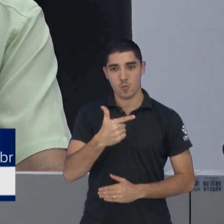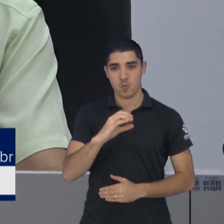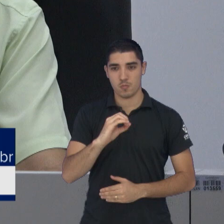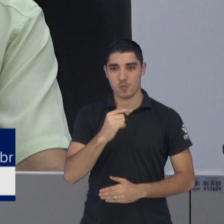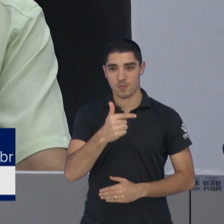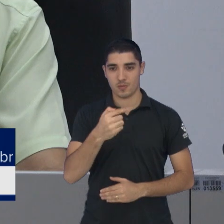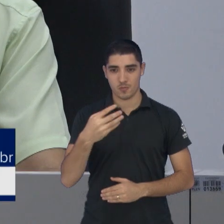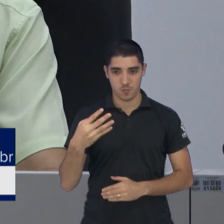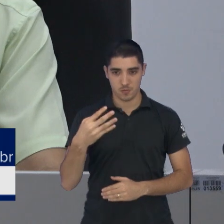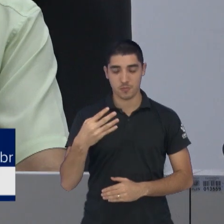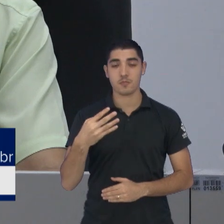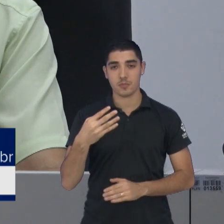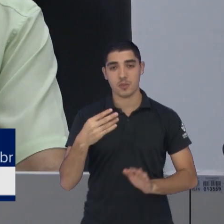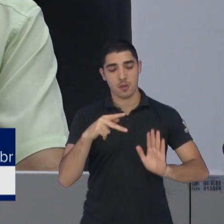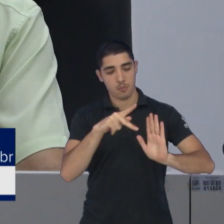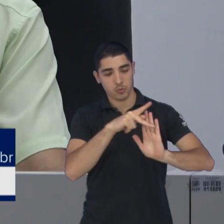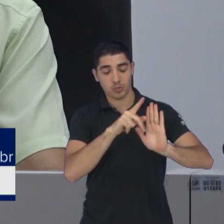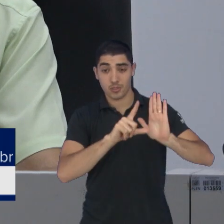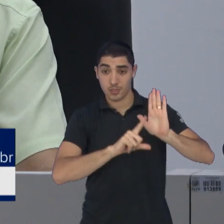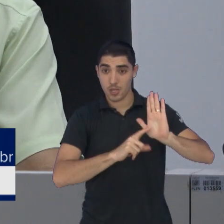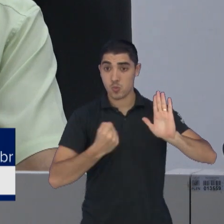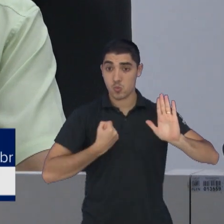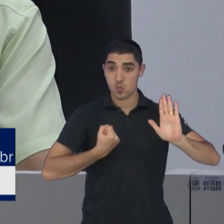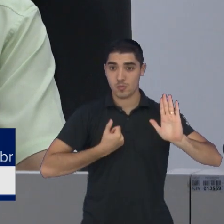2535/2024. Projeto de lei número